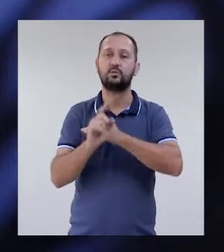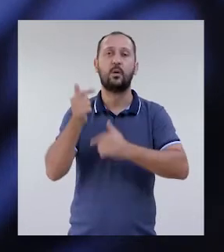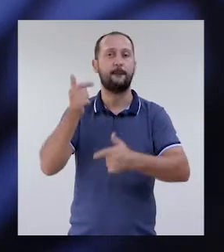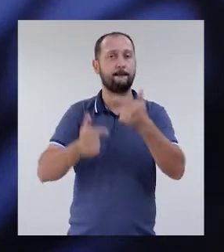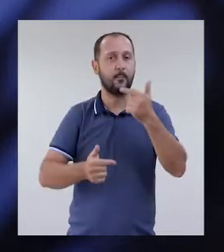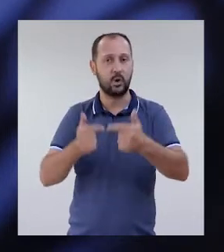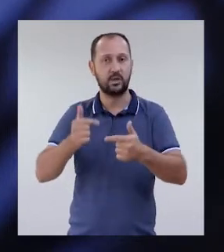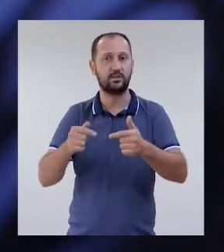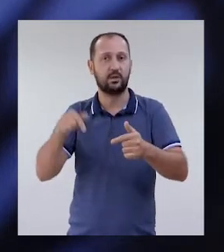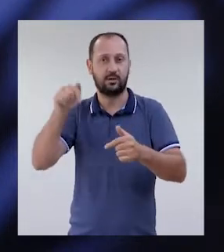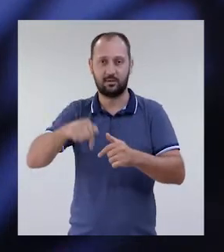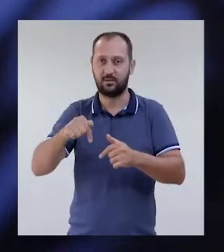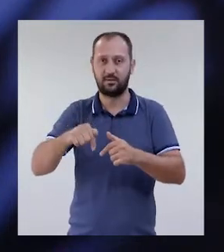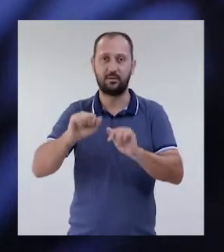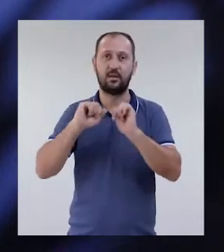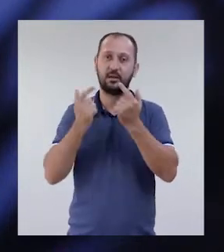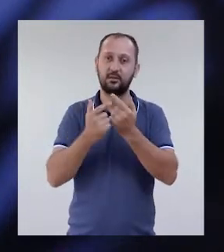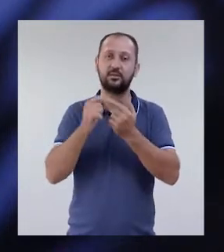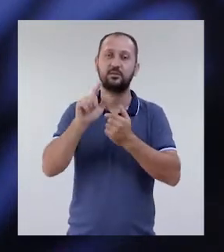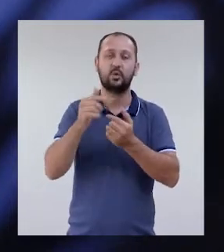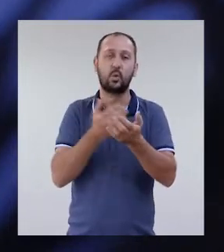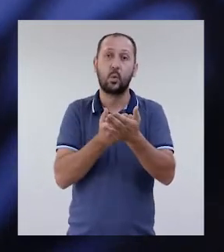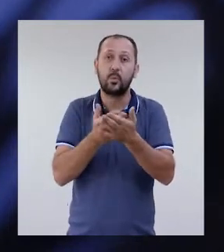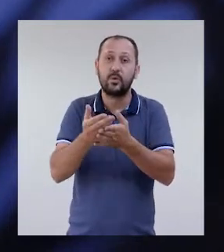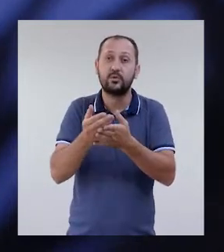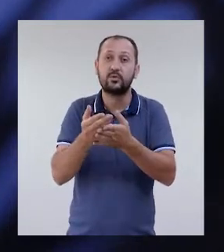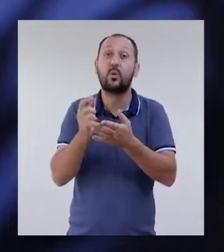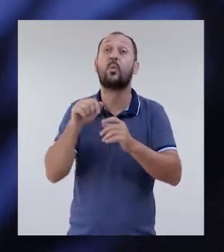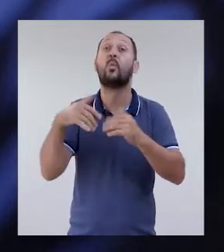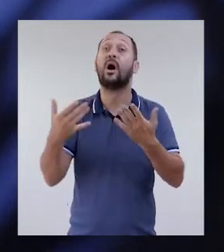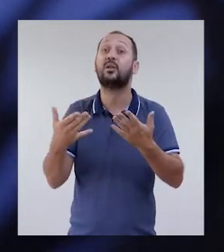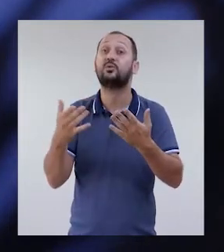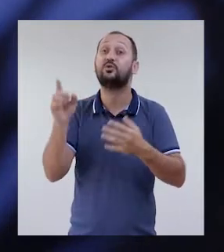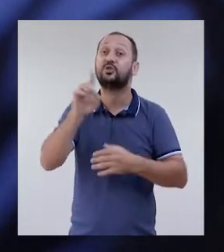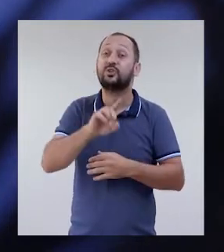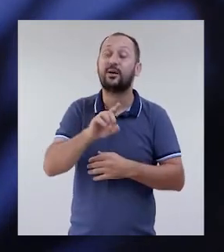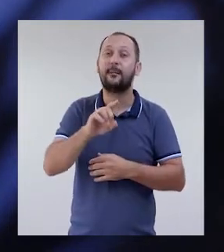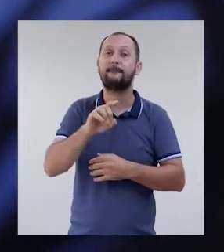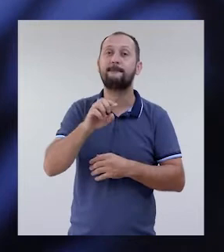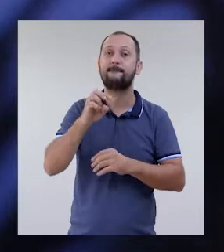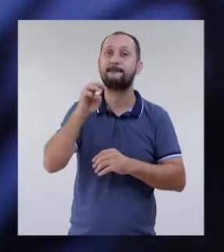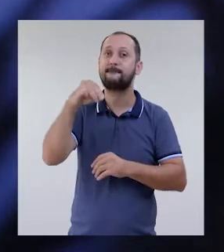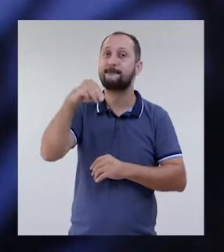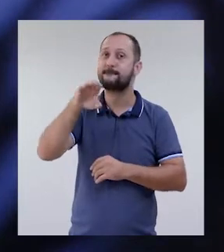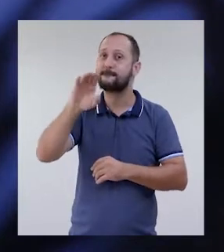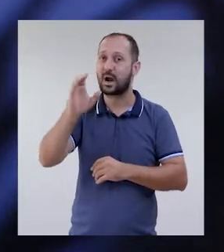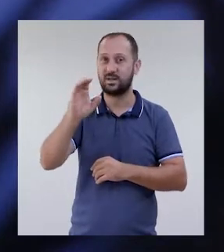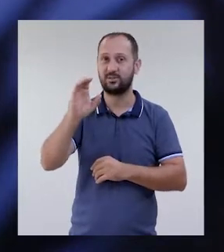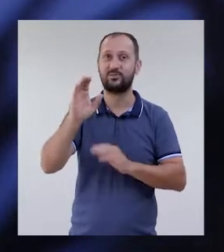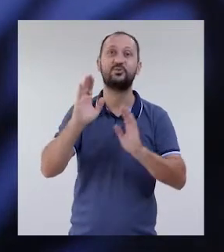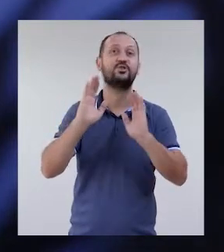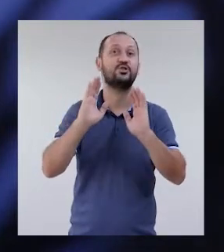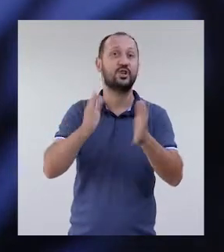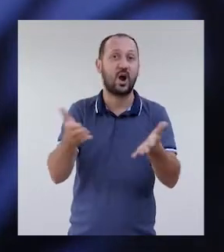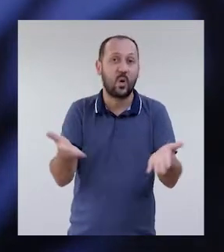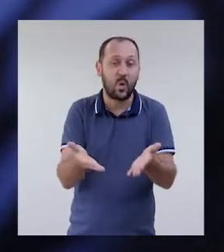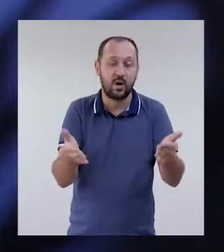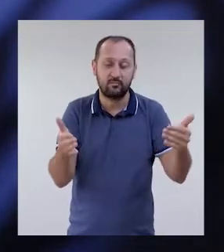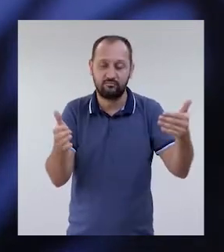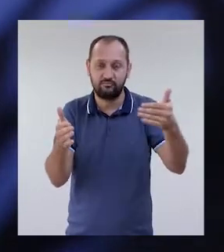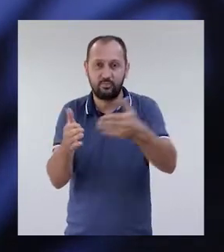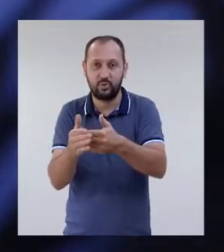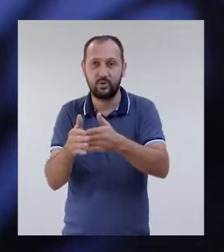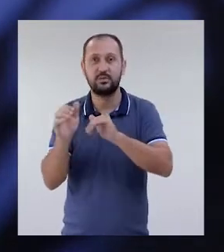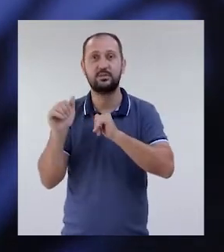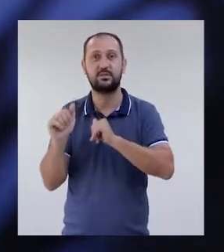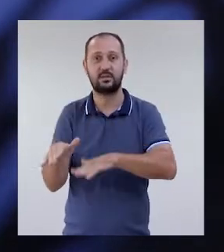político, no caso da Assembleia. Isso data de março, a gente está em setembro. Setembro,